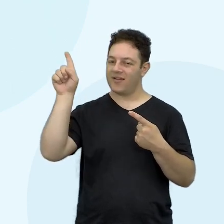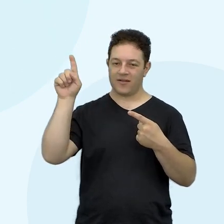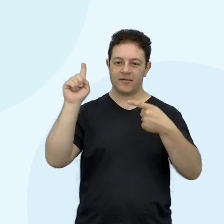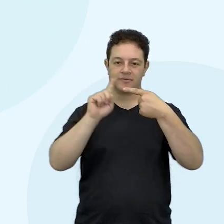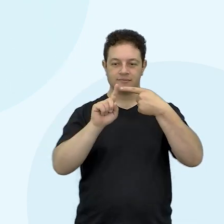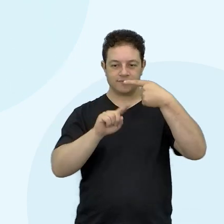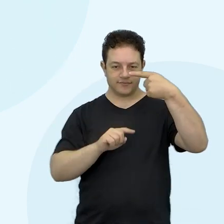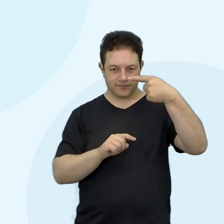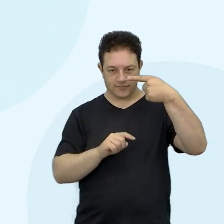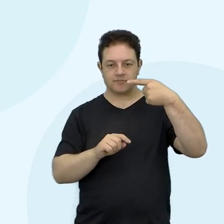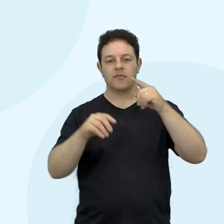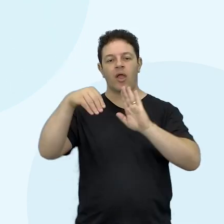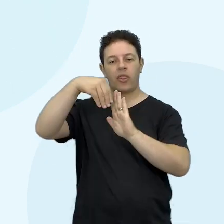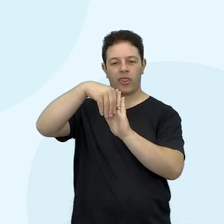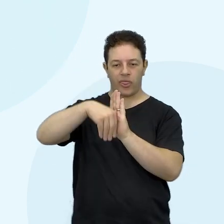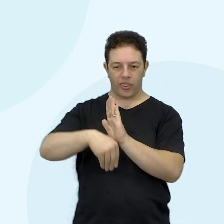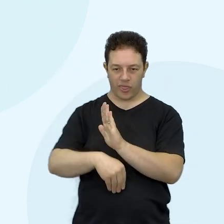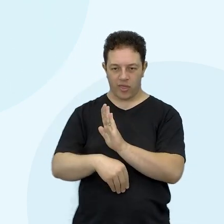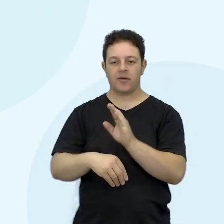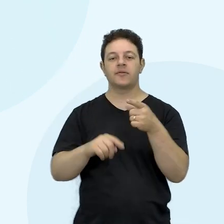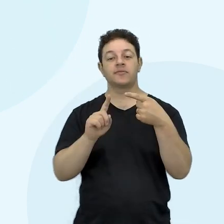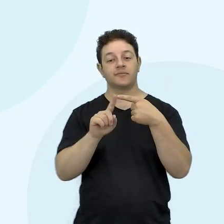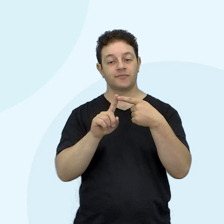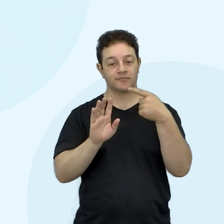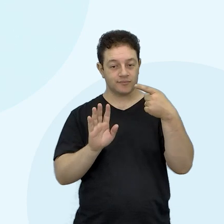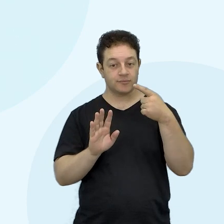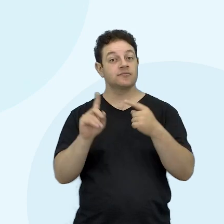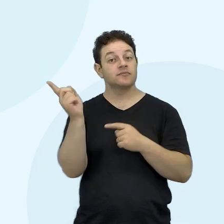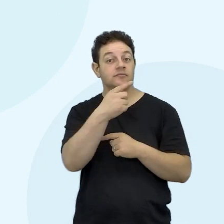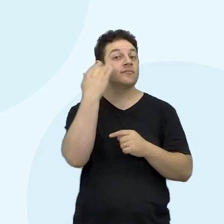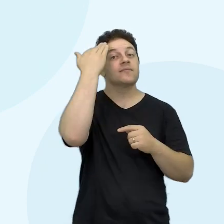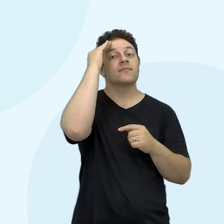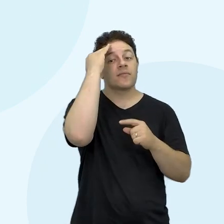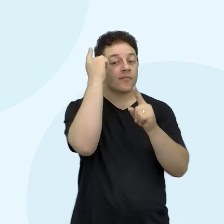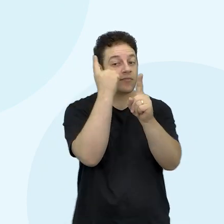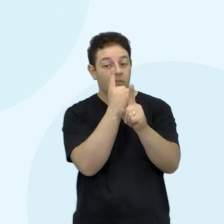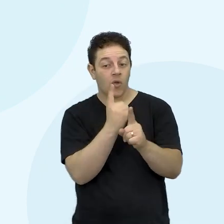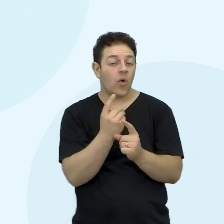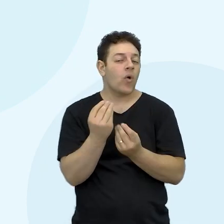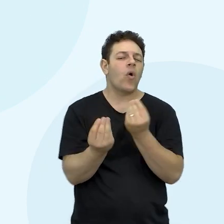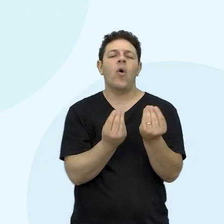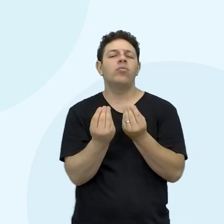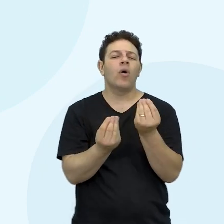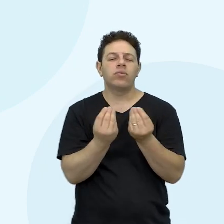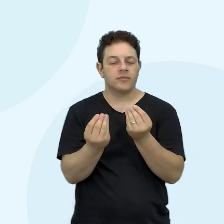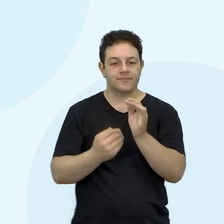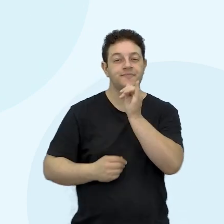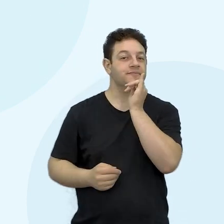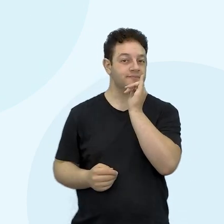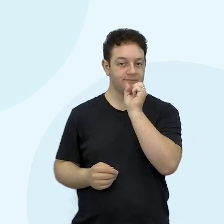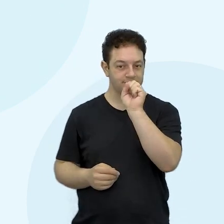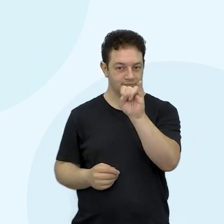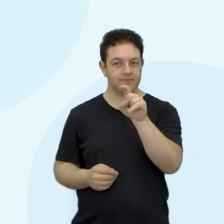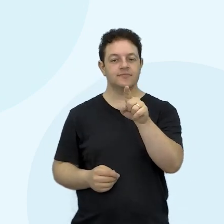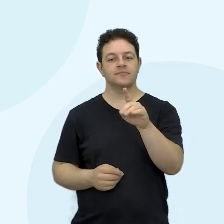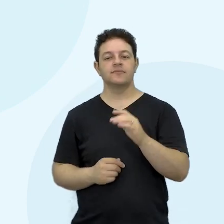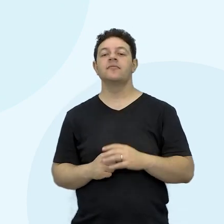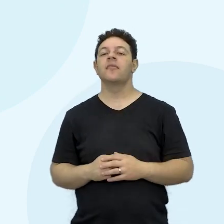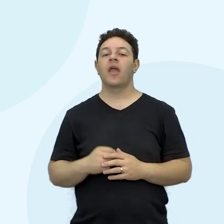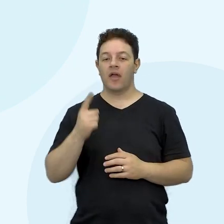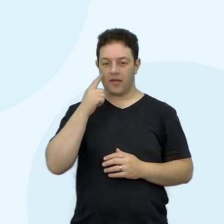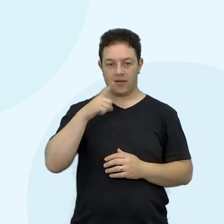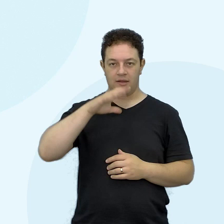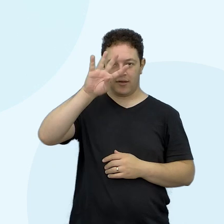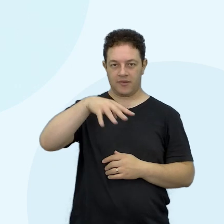analisar direitinho, né, para vocês, então, entenderem como que acontece esse processo. Se vocês, assim, aí vocês estão vendo